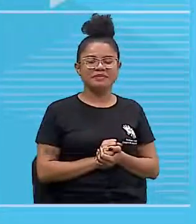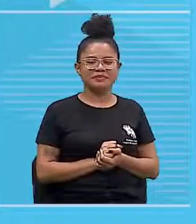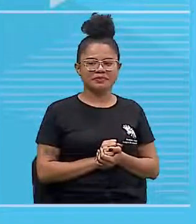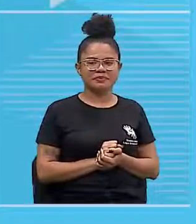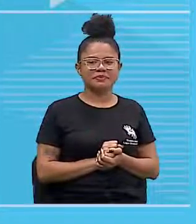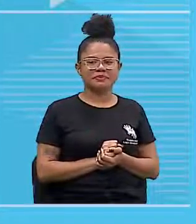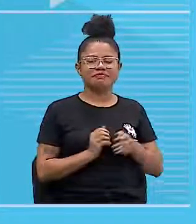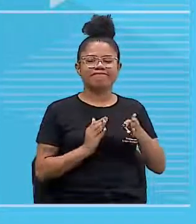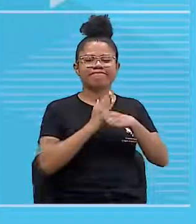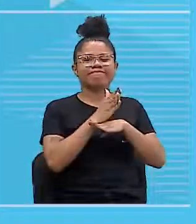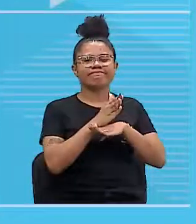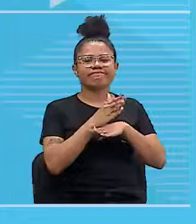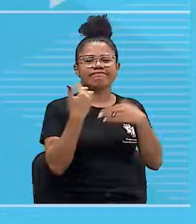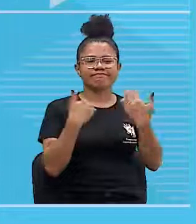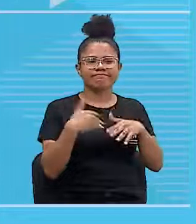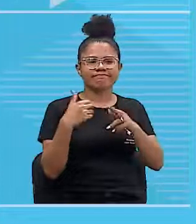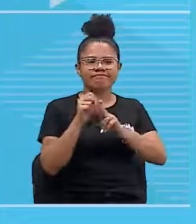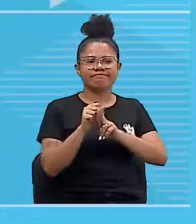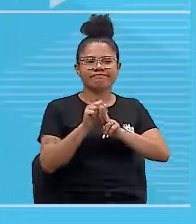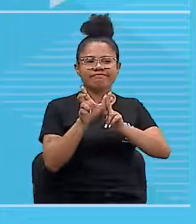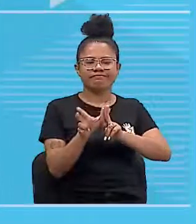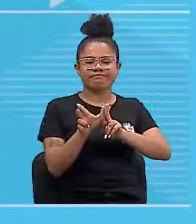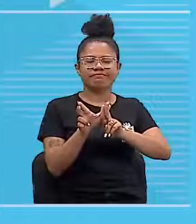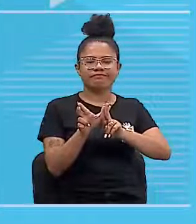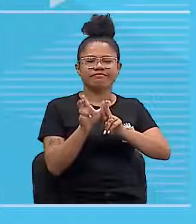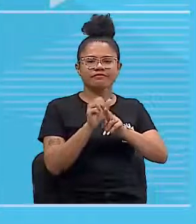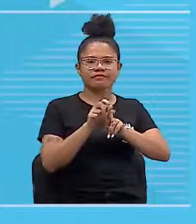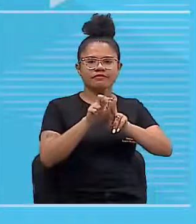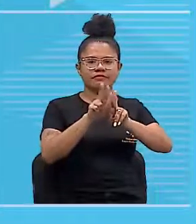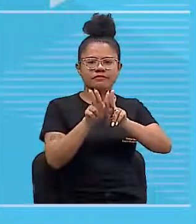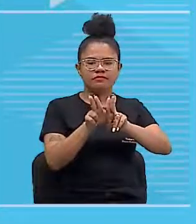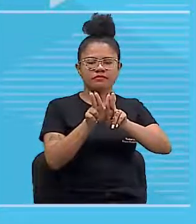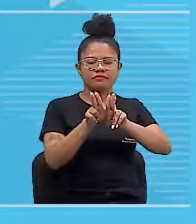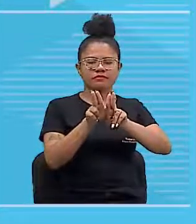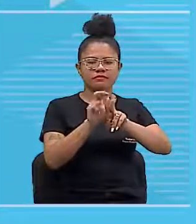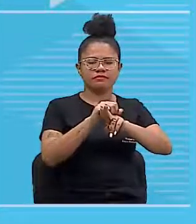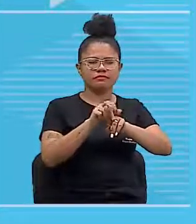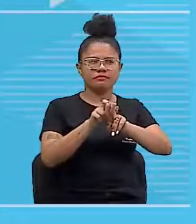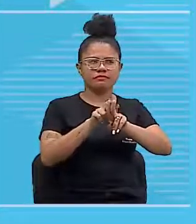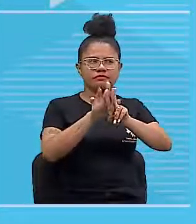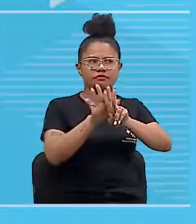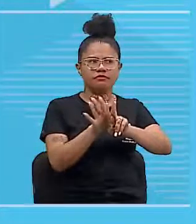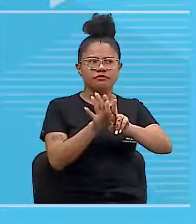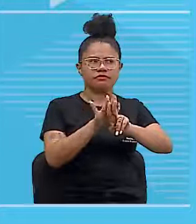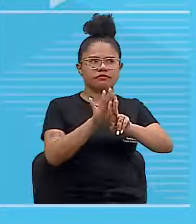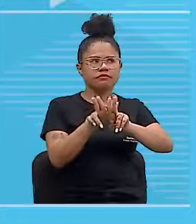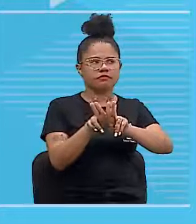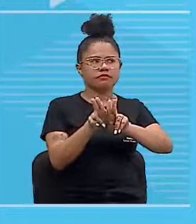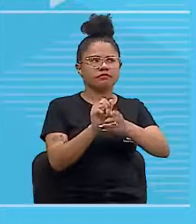aprovado na UFPE em Geografia foi meu aluno graças a Deus fico tão feliz